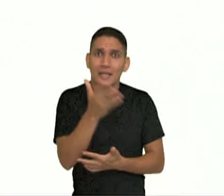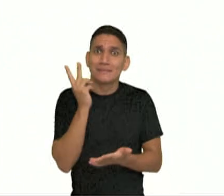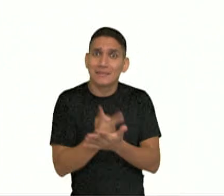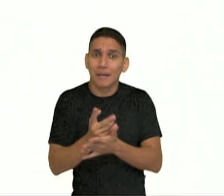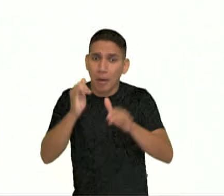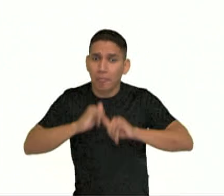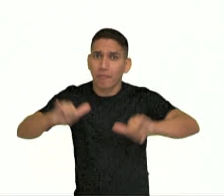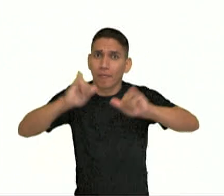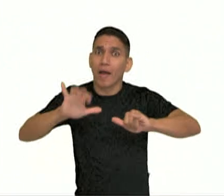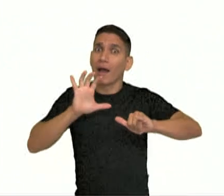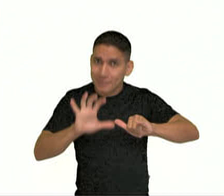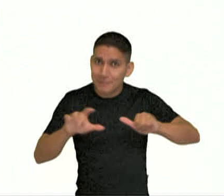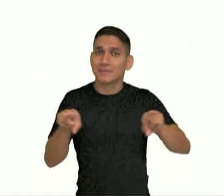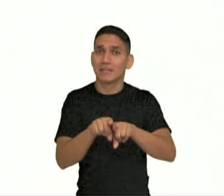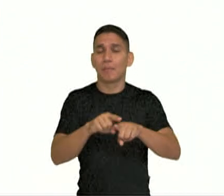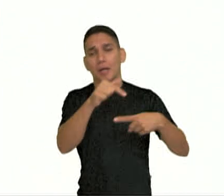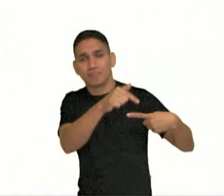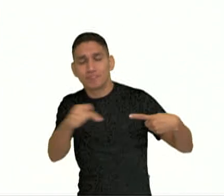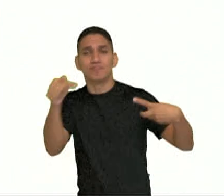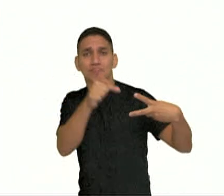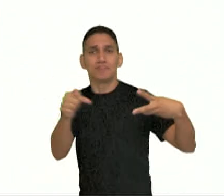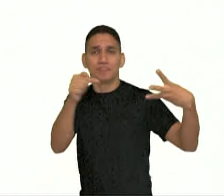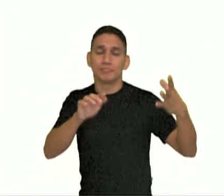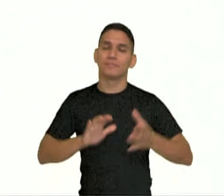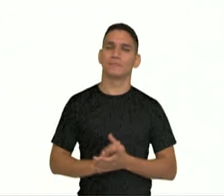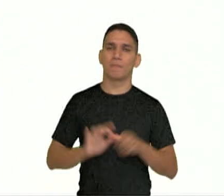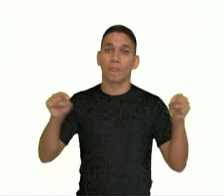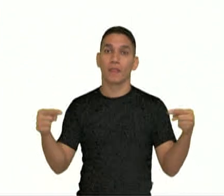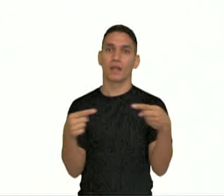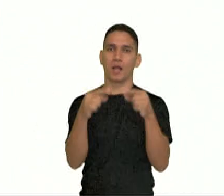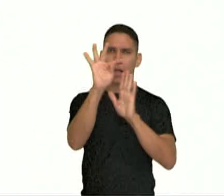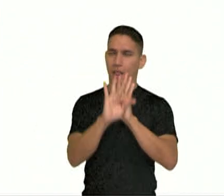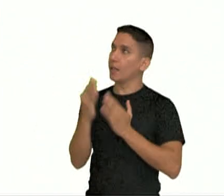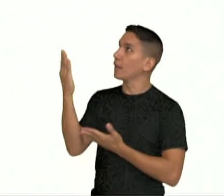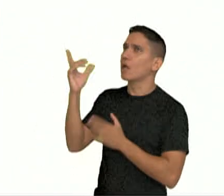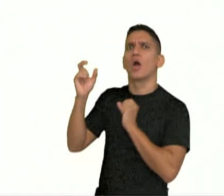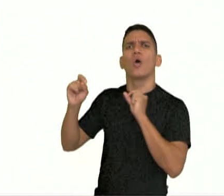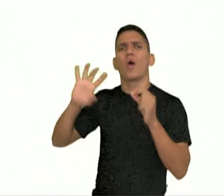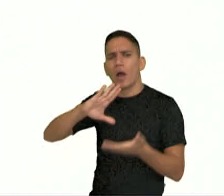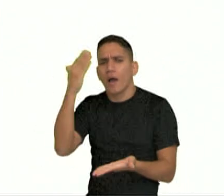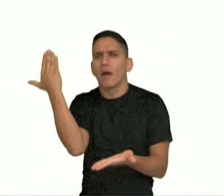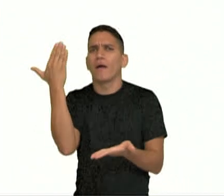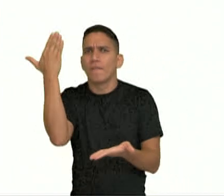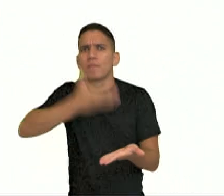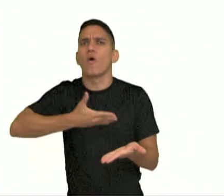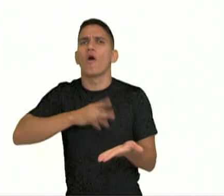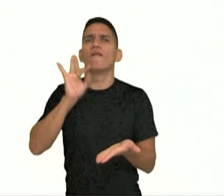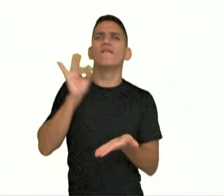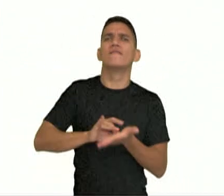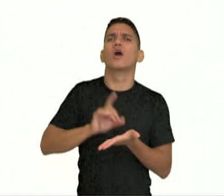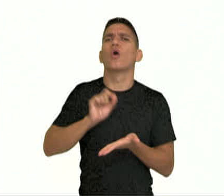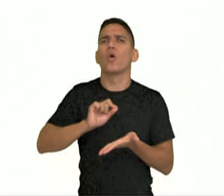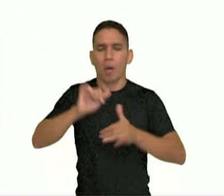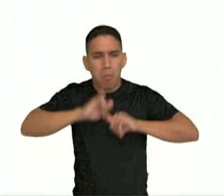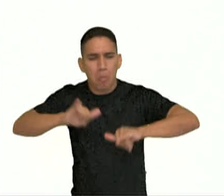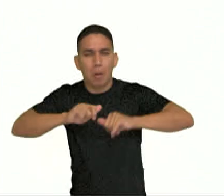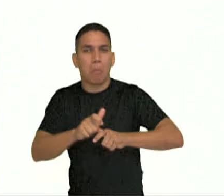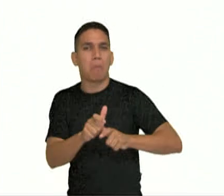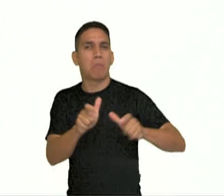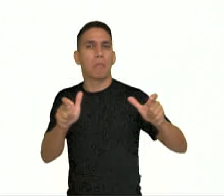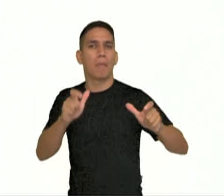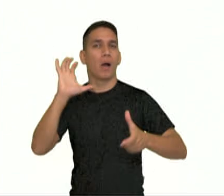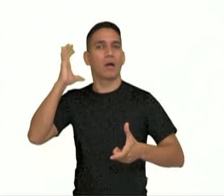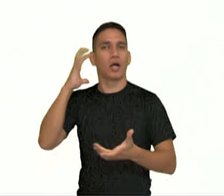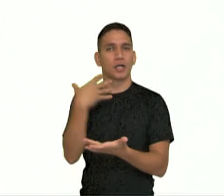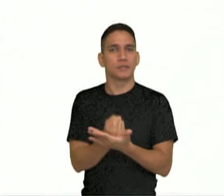nesse tipo de formato. Segundo o texto, quais fatos incentivaram a popularização dos